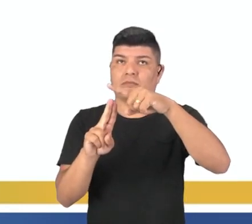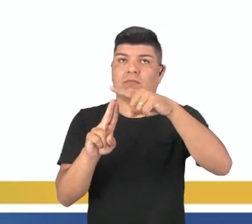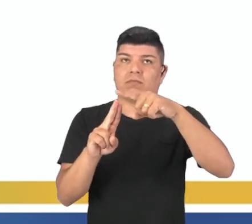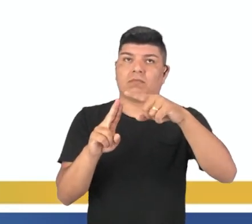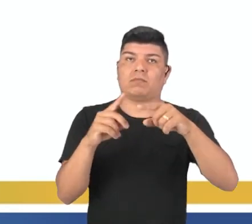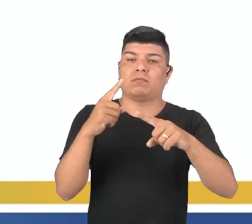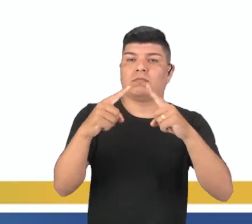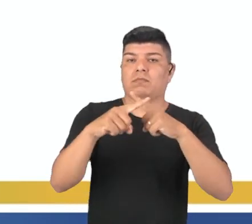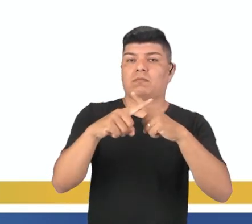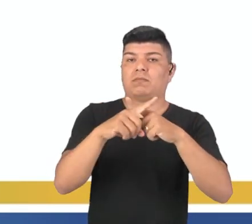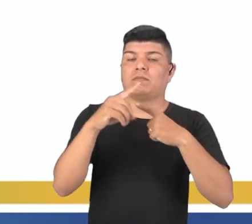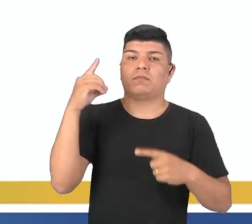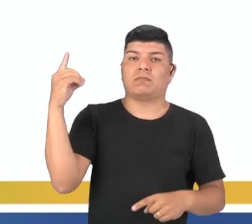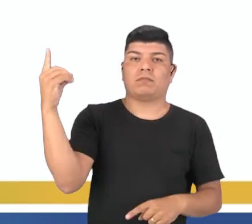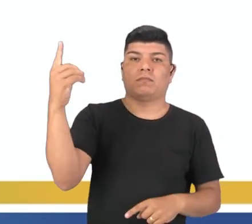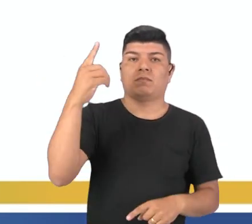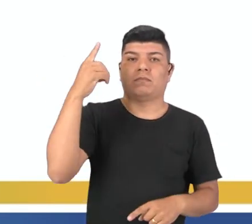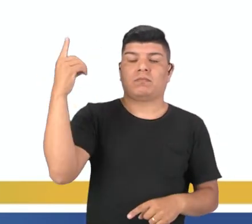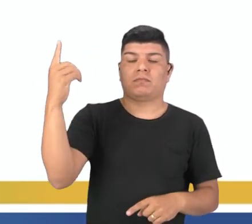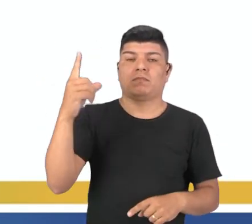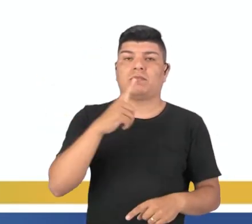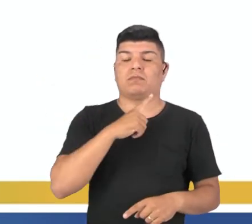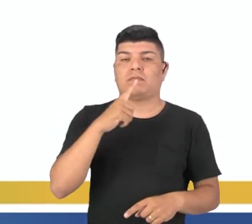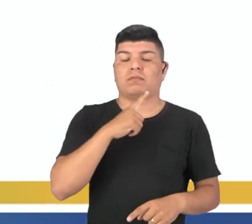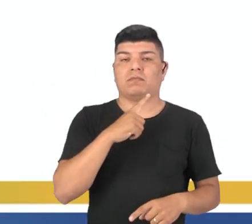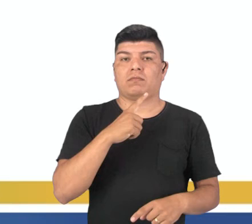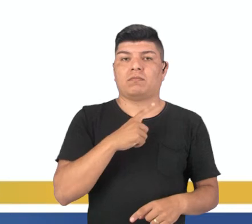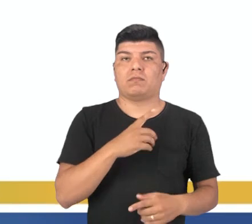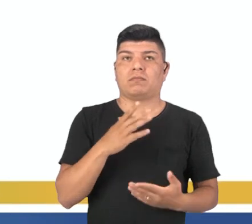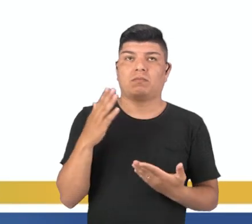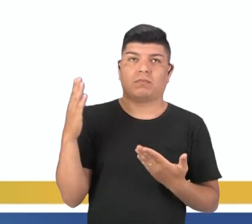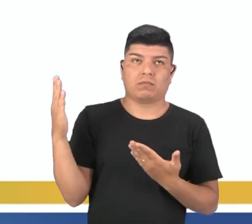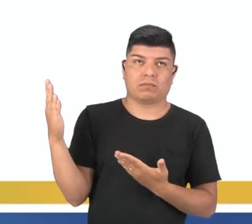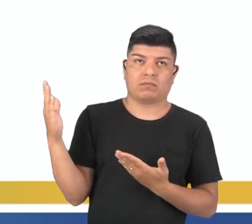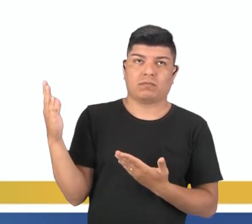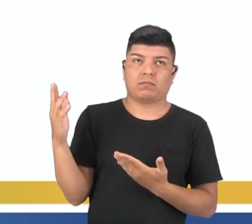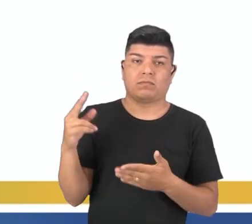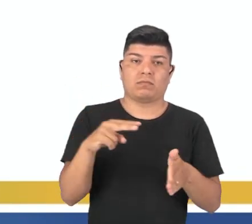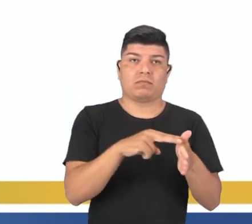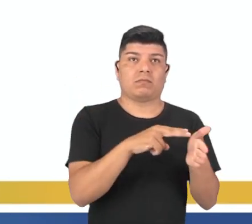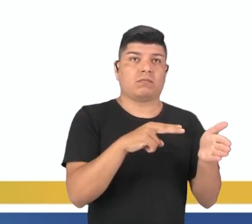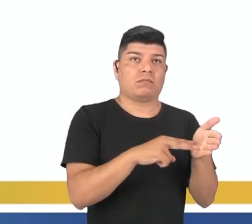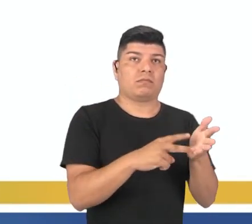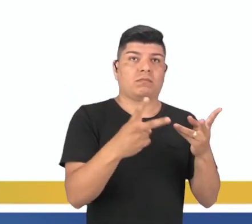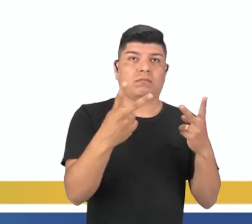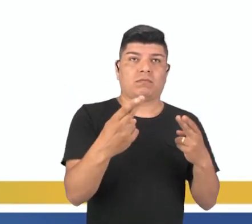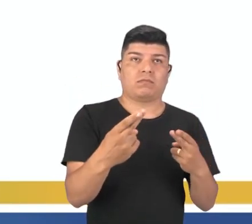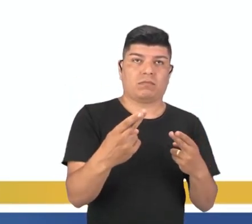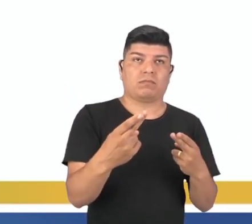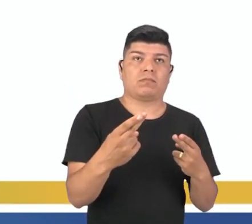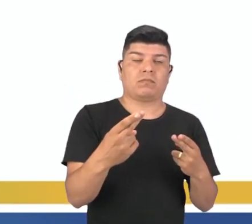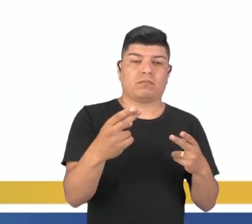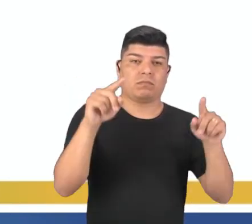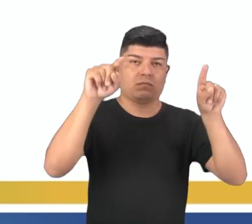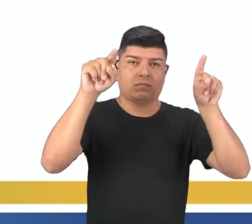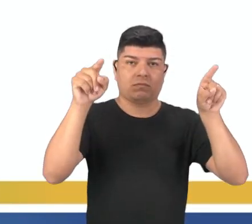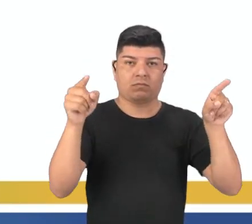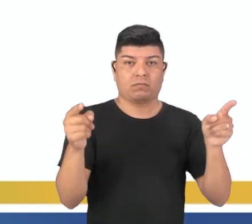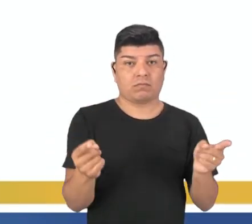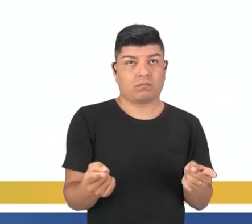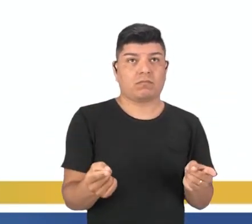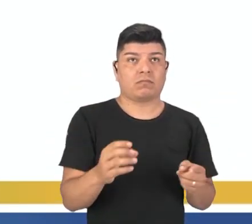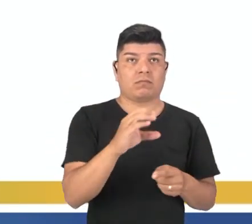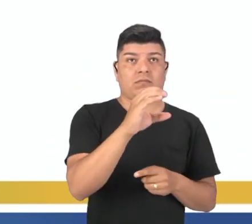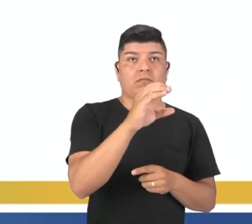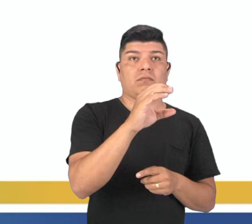a altura, nós teremos o seguinte: volume é igual, o volume desse cilindro vai